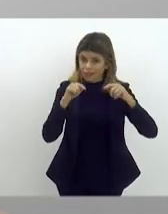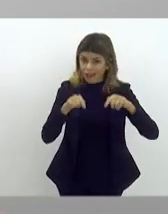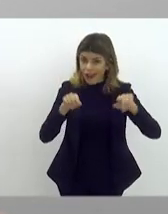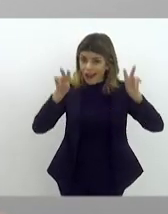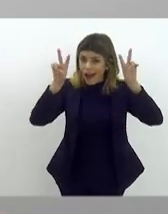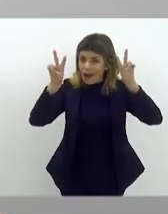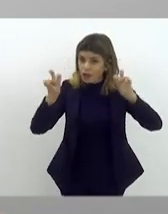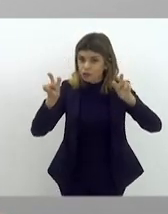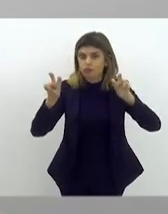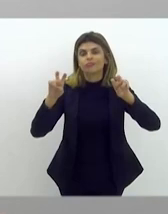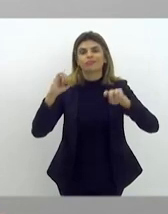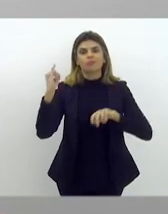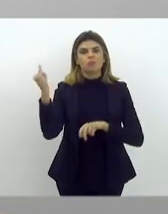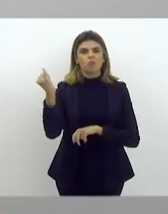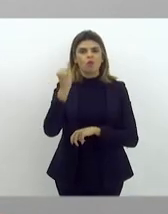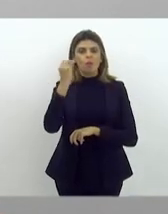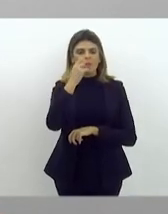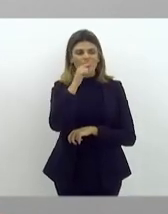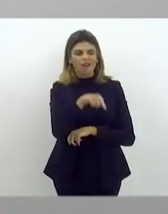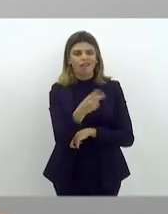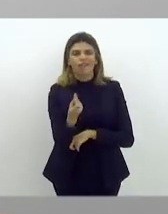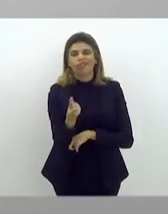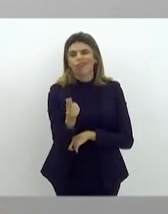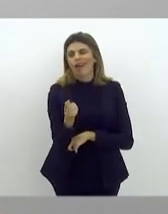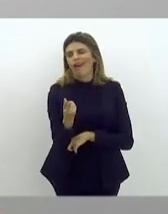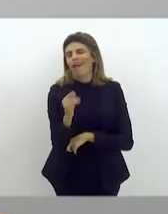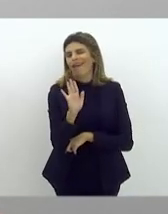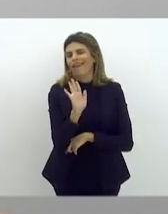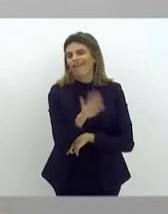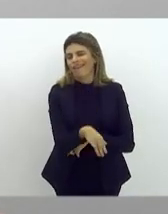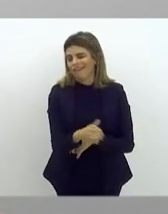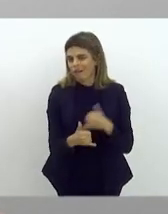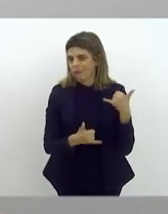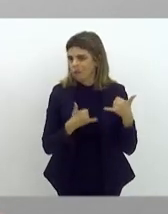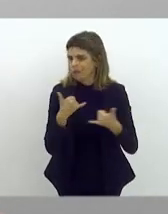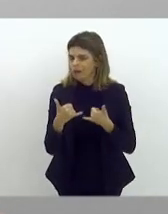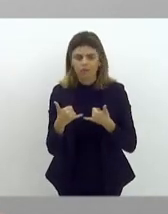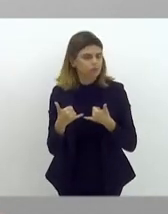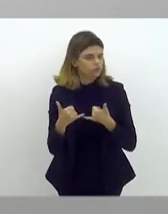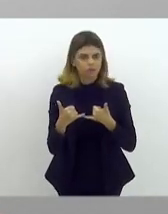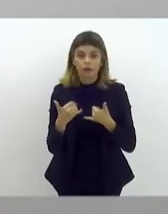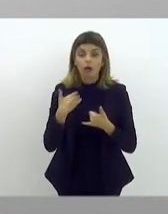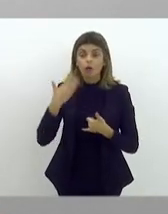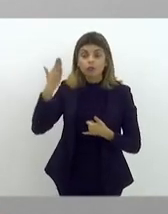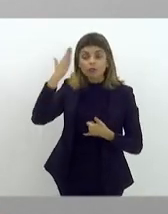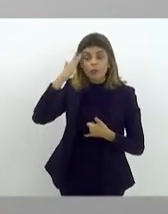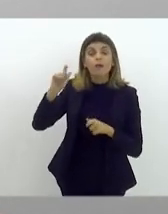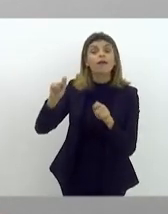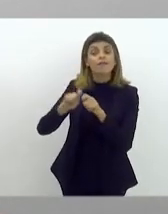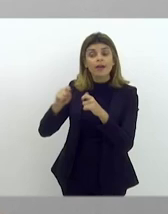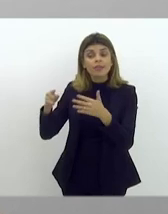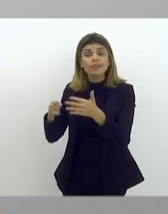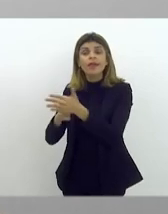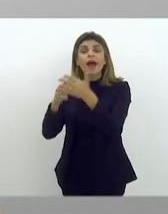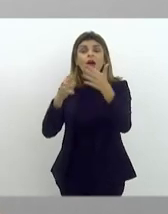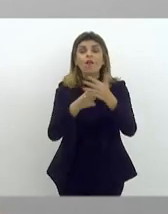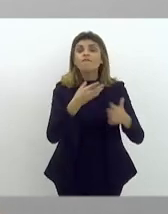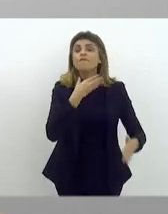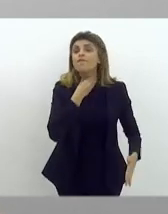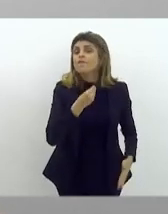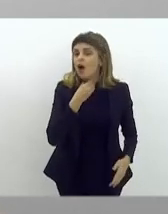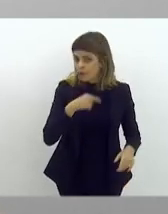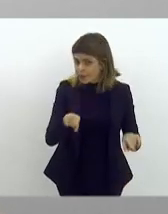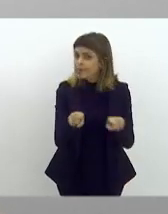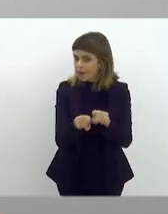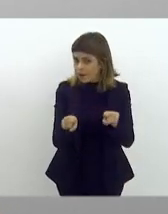menos importante elevado como brincadeira por muitos eu queria saber o que está sendo feito a respeito dessas denúncias falsas como